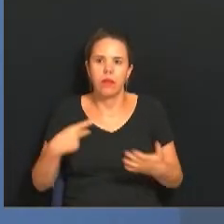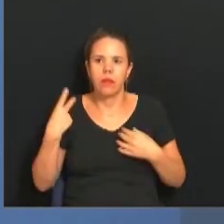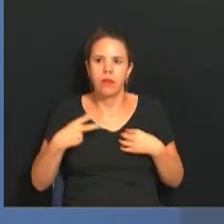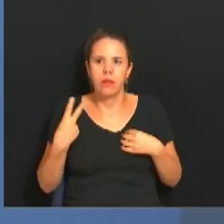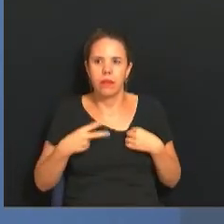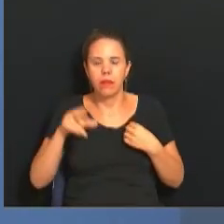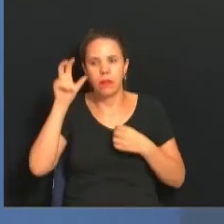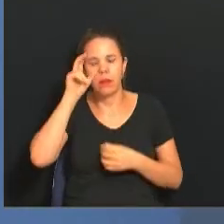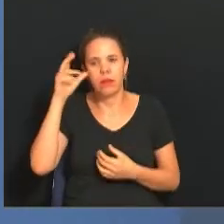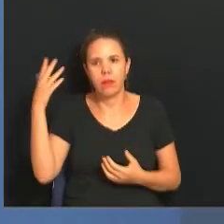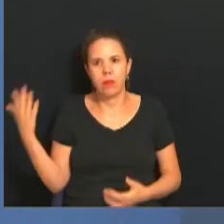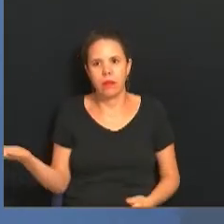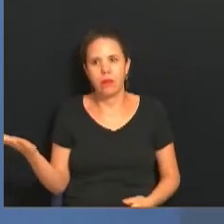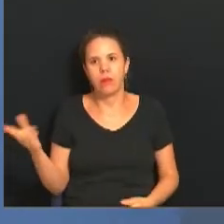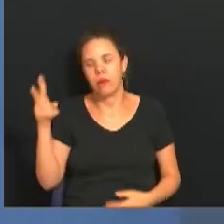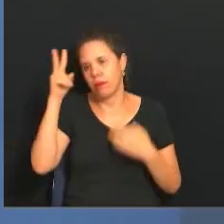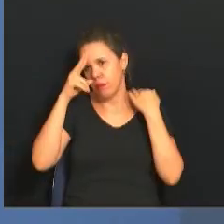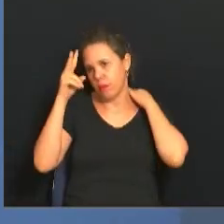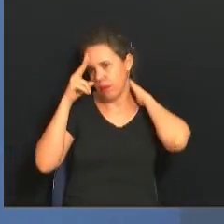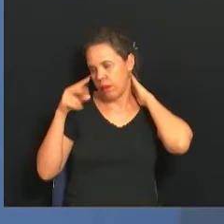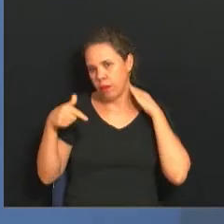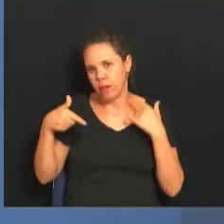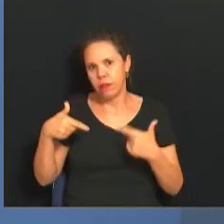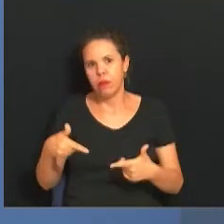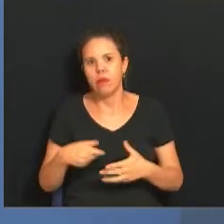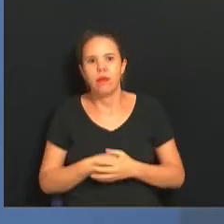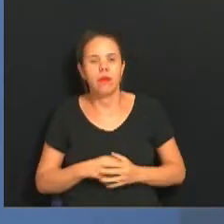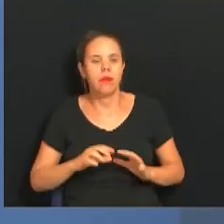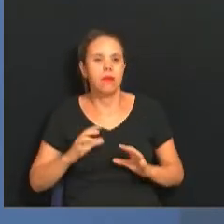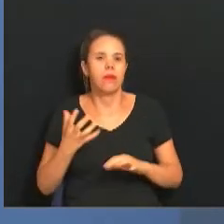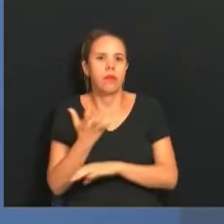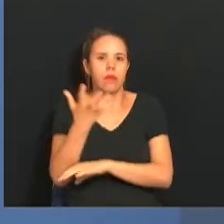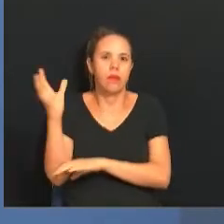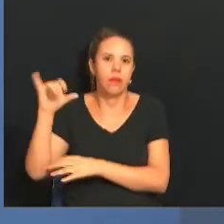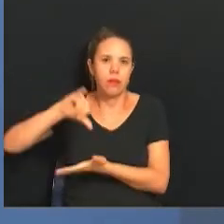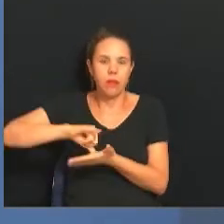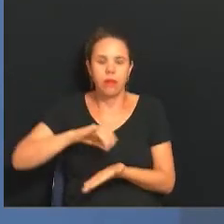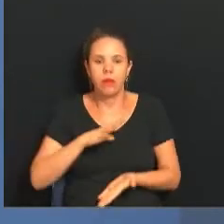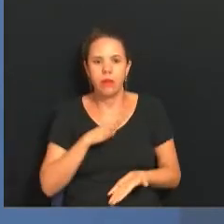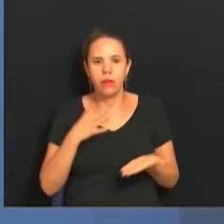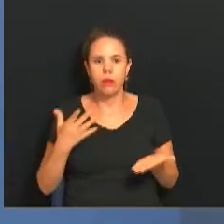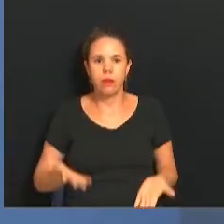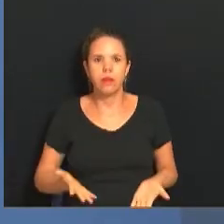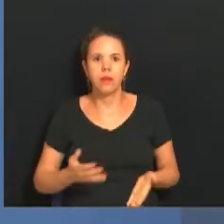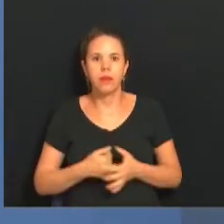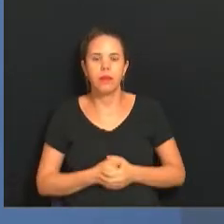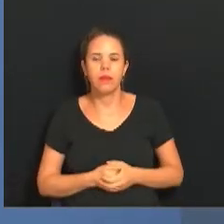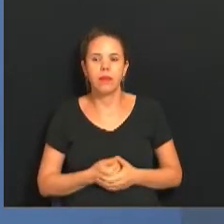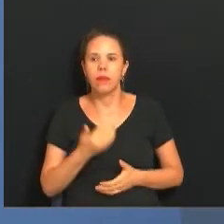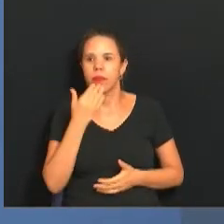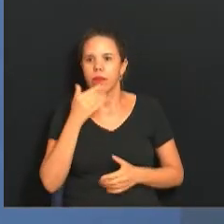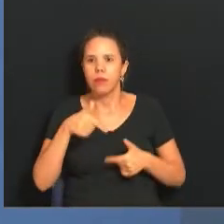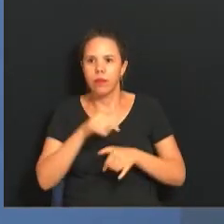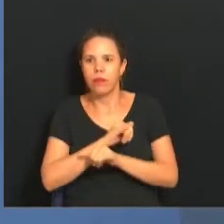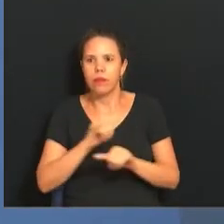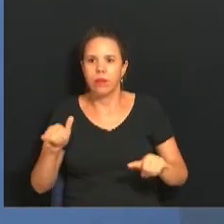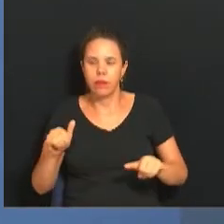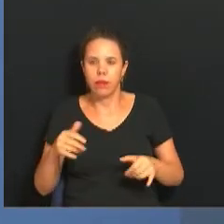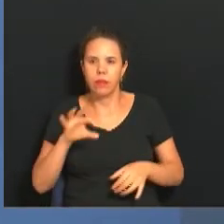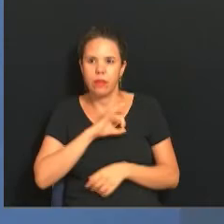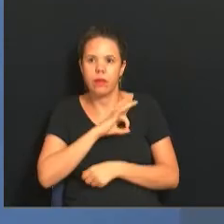Carlinhos Camelô lembrou das ações da revitalização no centro da cidade, mas pediu reforço no